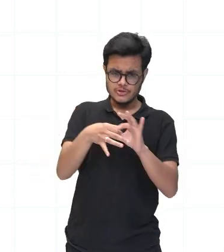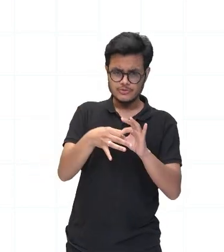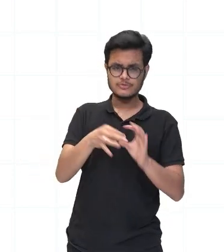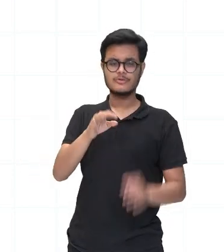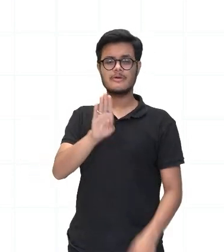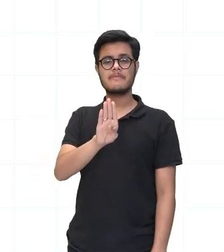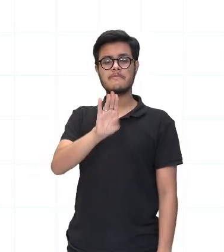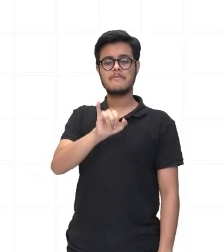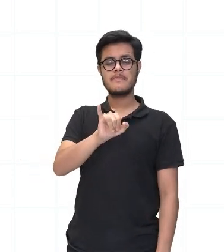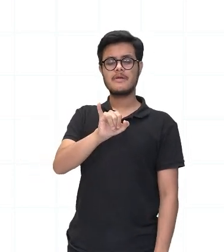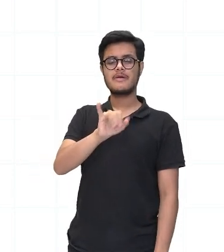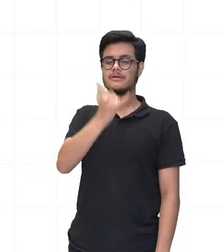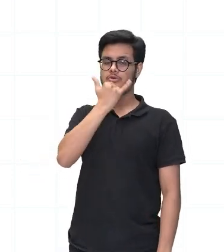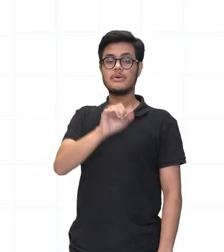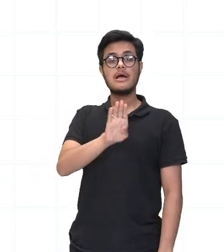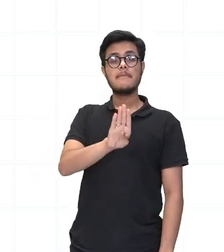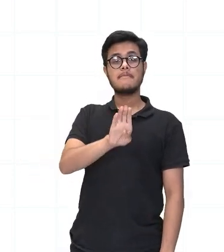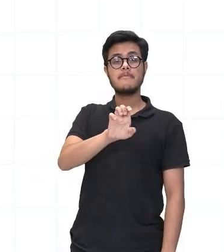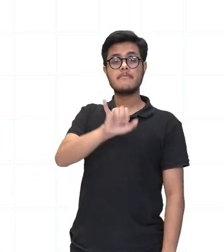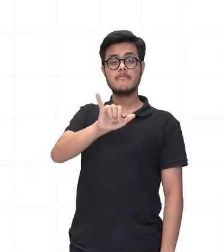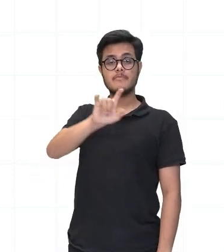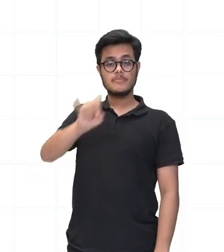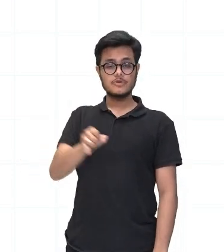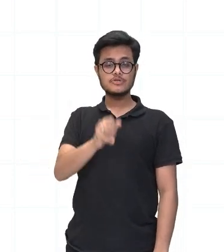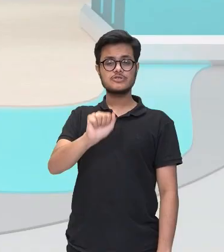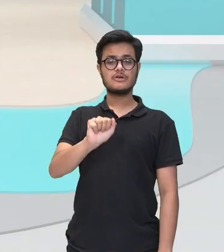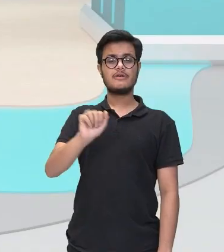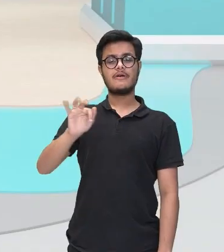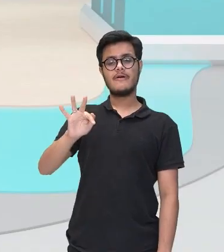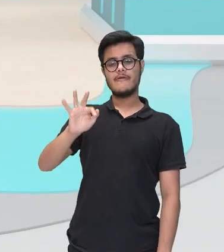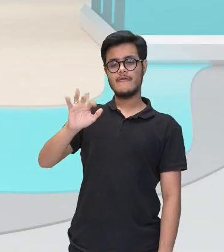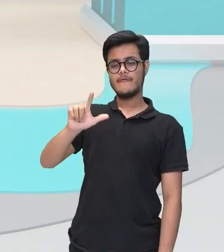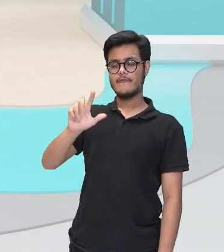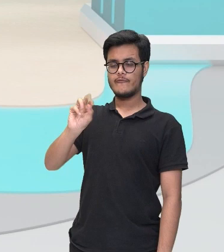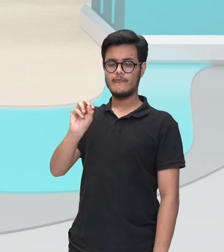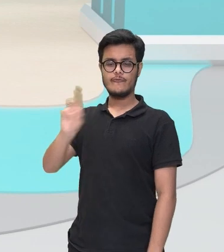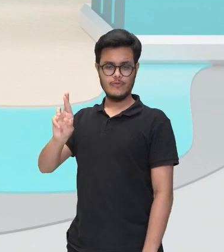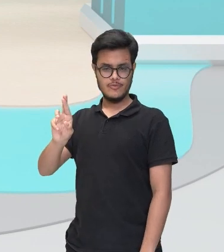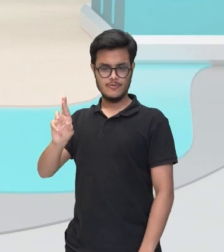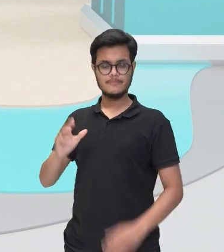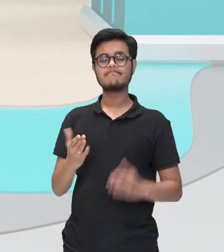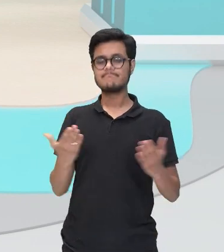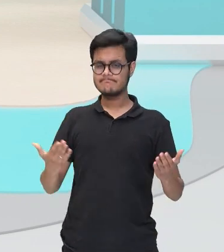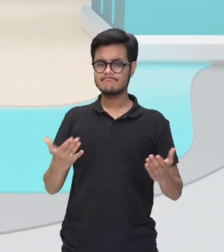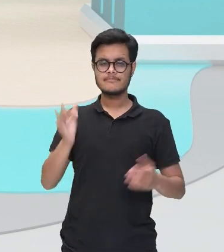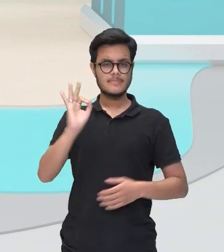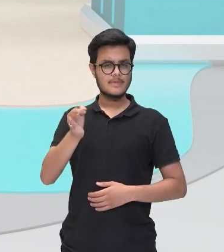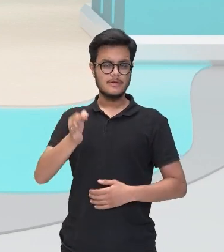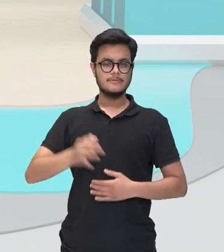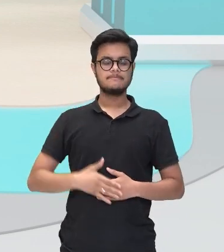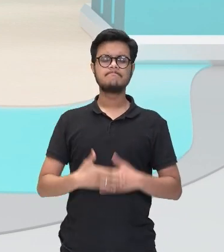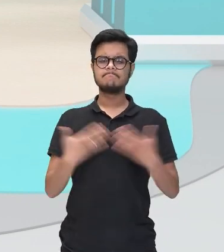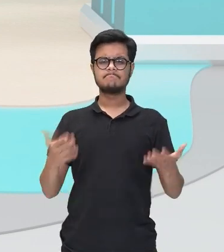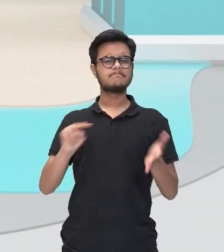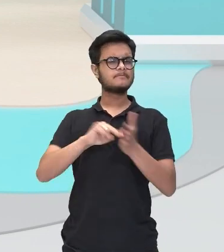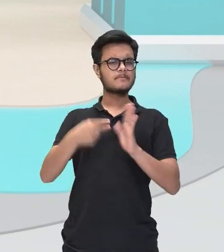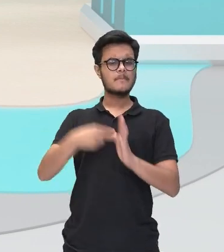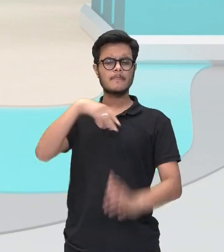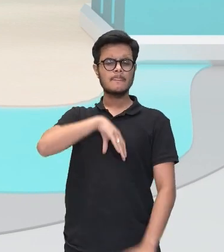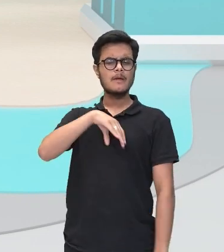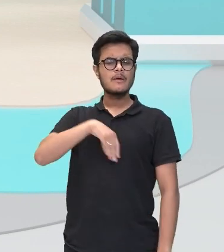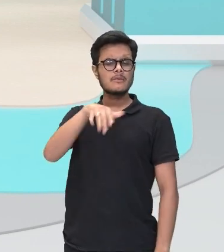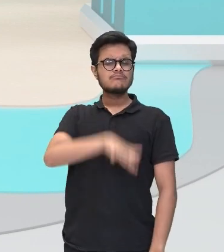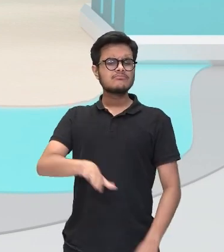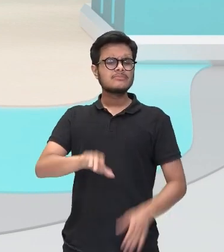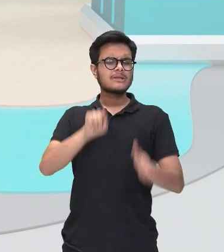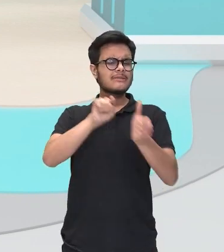forma beija-flor. Notaram aí? Muito bem. Então, o que isso tem a ver com a língua portuguesa?